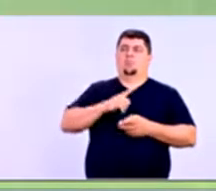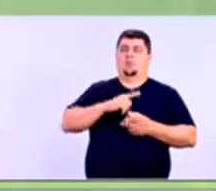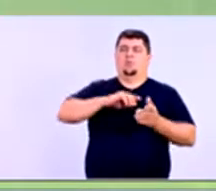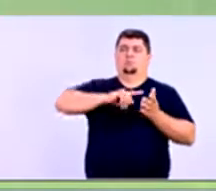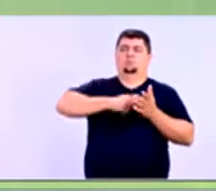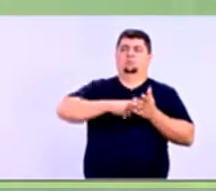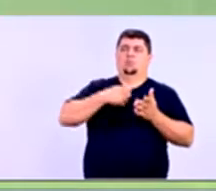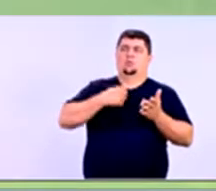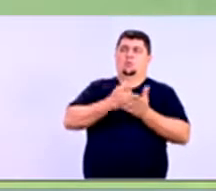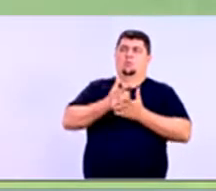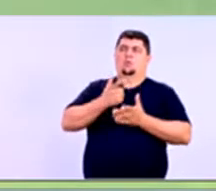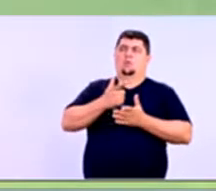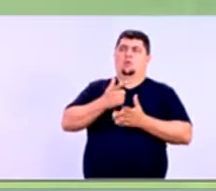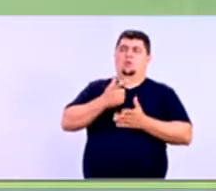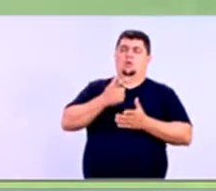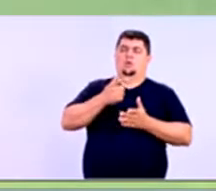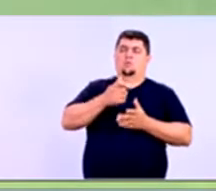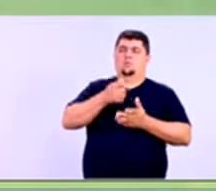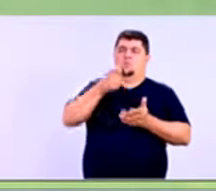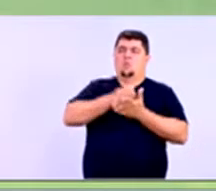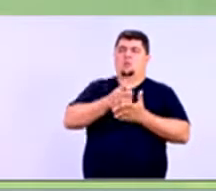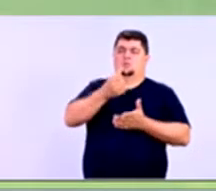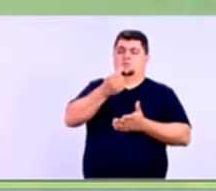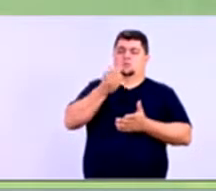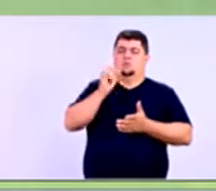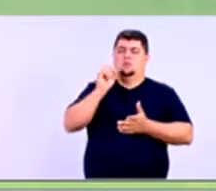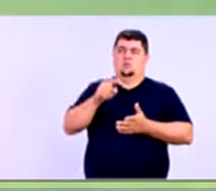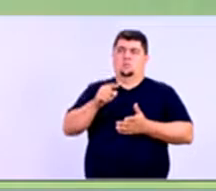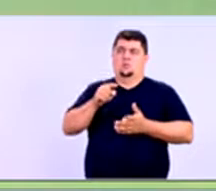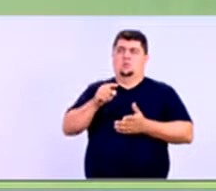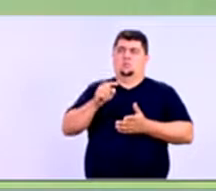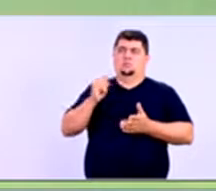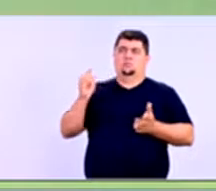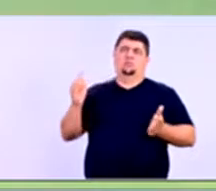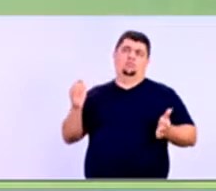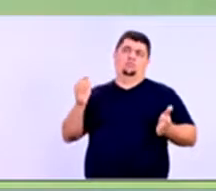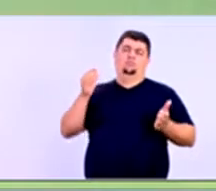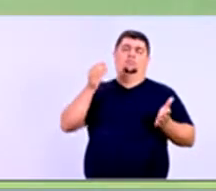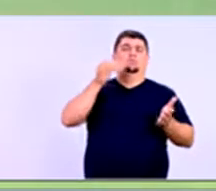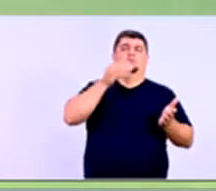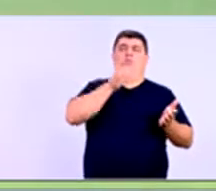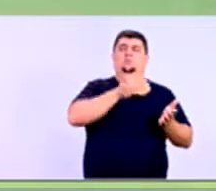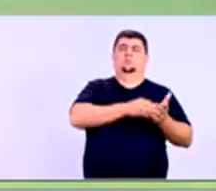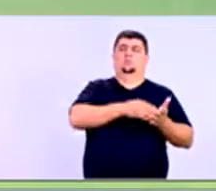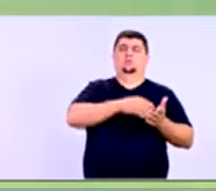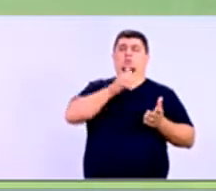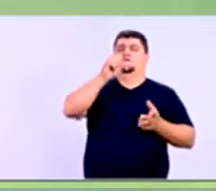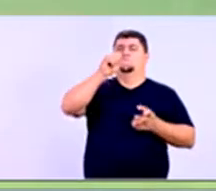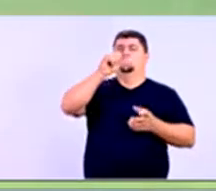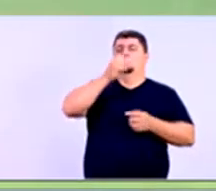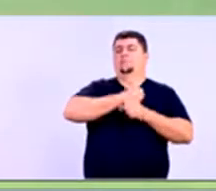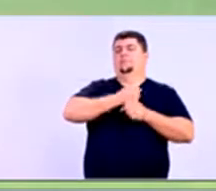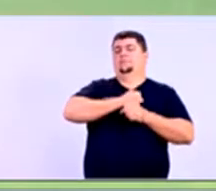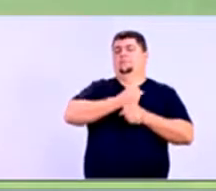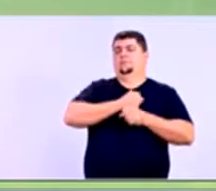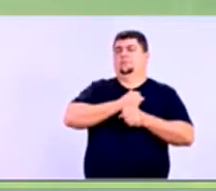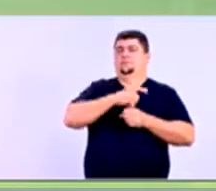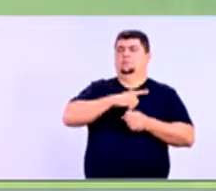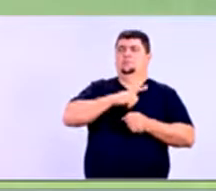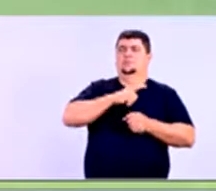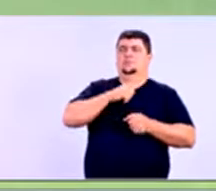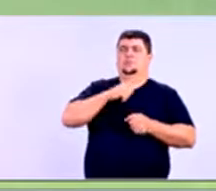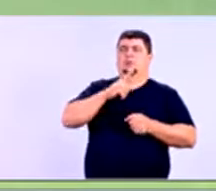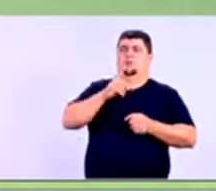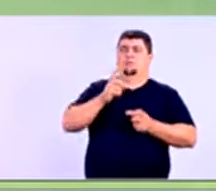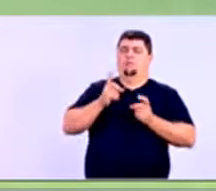foi adquirido no valor de 60 mil. Lá no final, depois de 9 anos, eu sei que ele vai